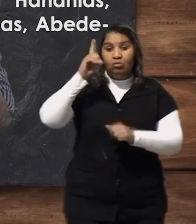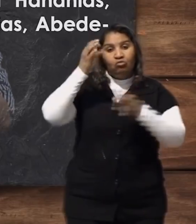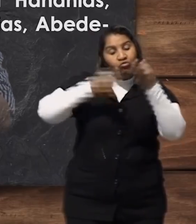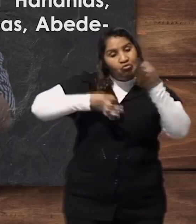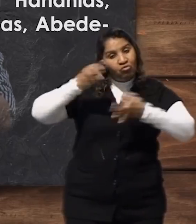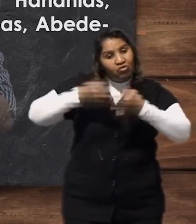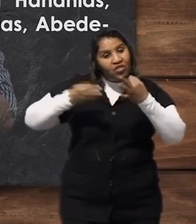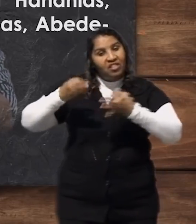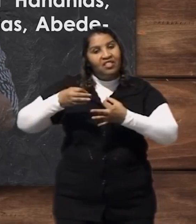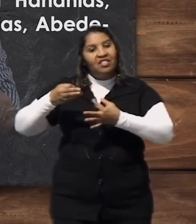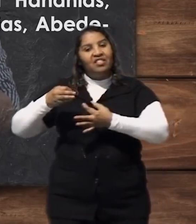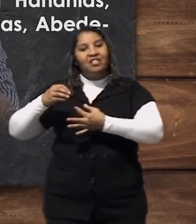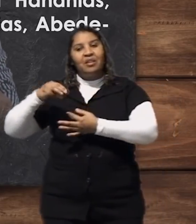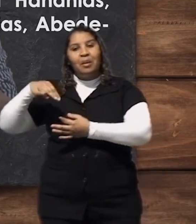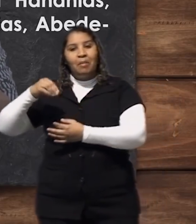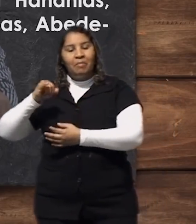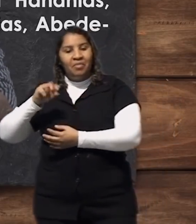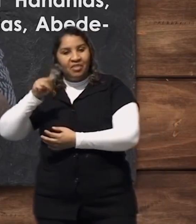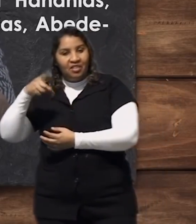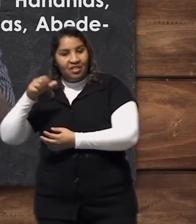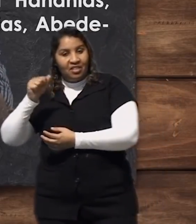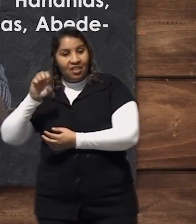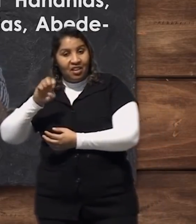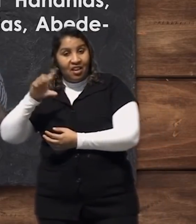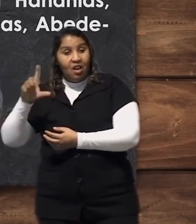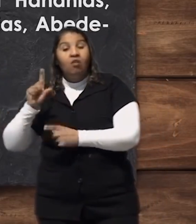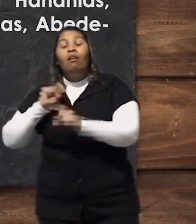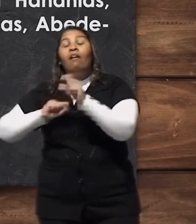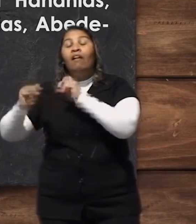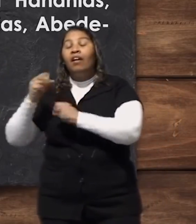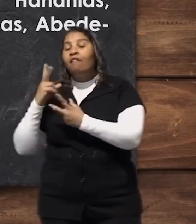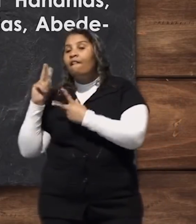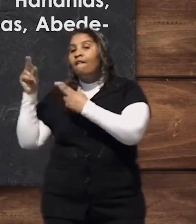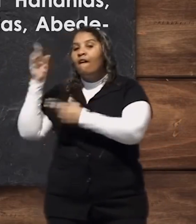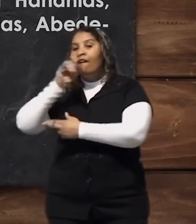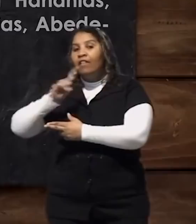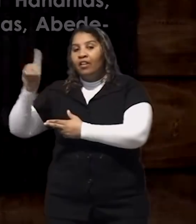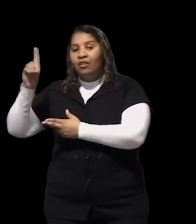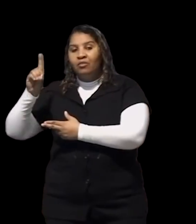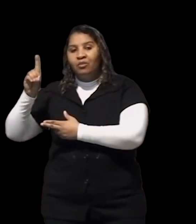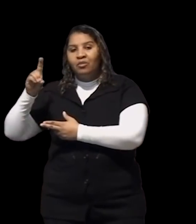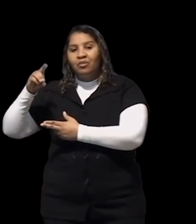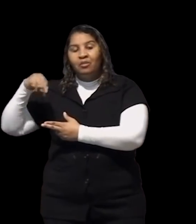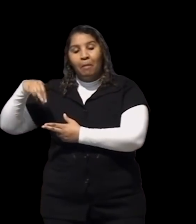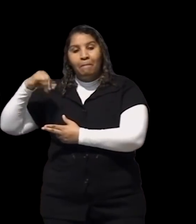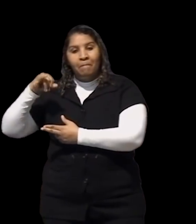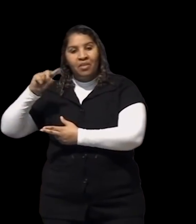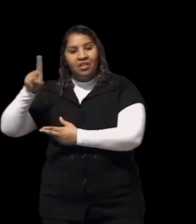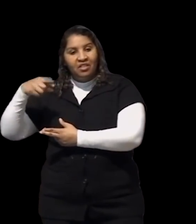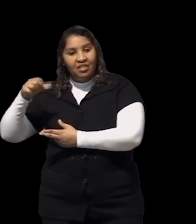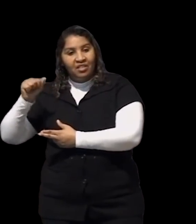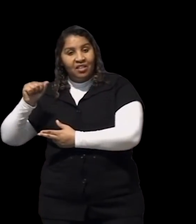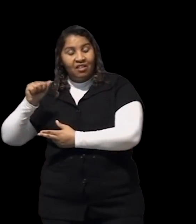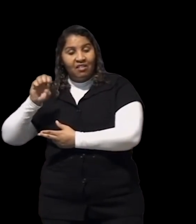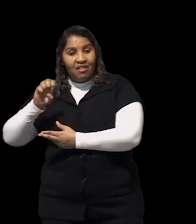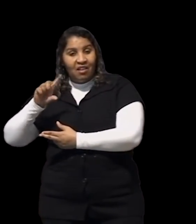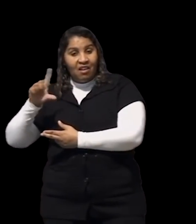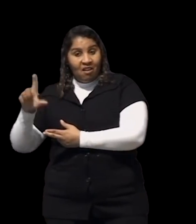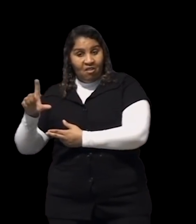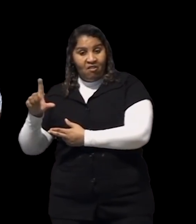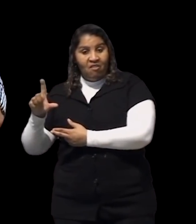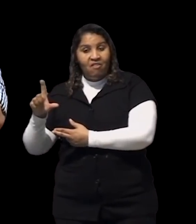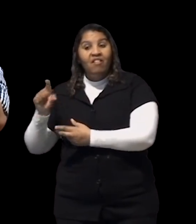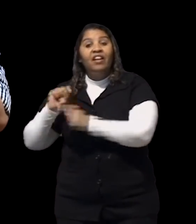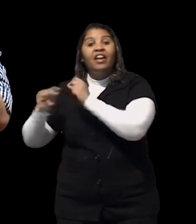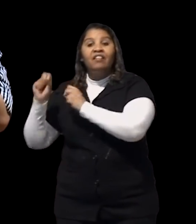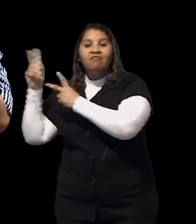comigo Misael quem é como deus Azarias Deus é quem me ajuda seja todos os nomes e identidades ligadas com pai